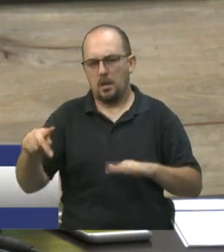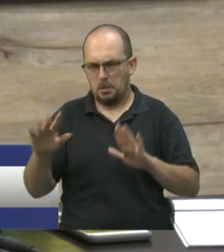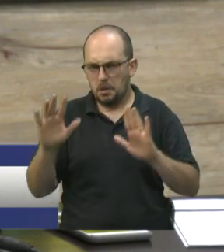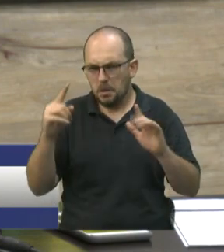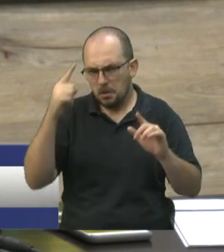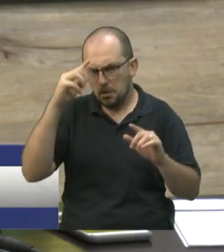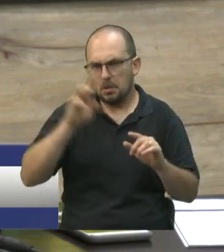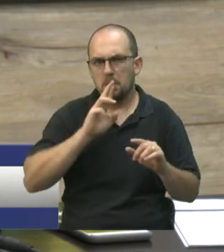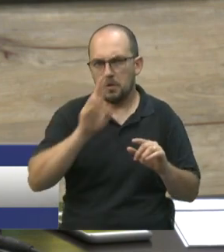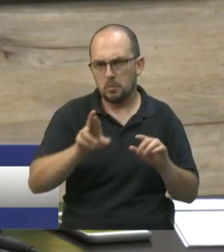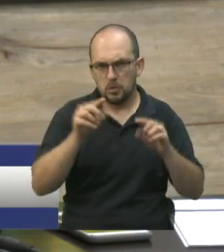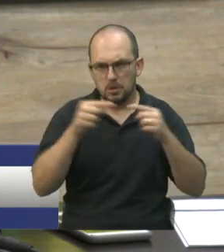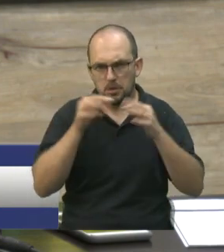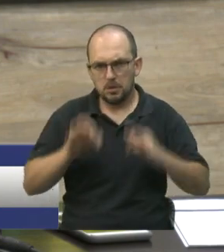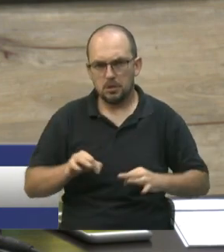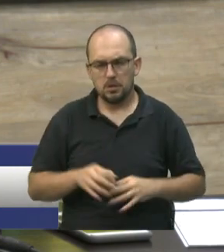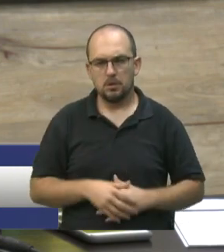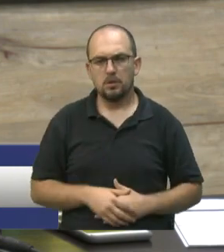respondi.